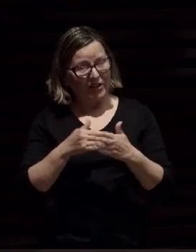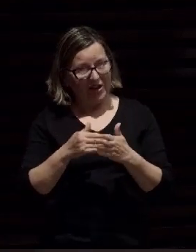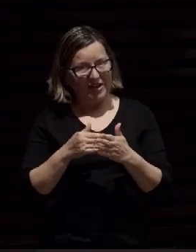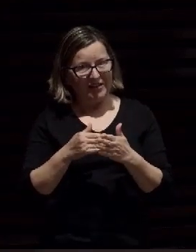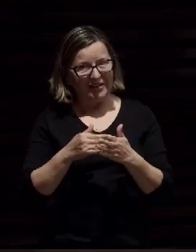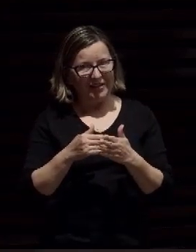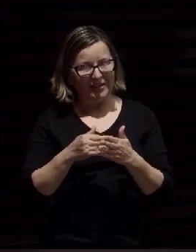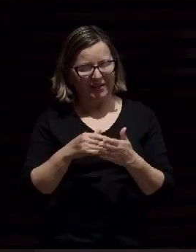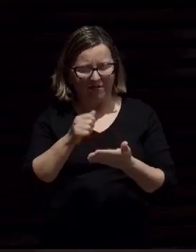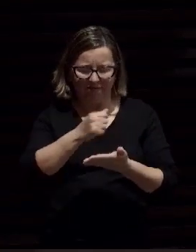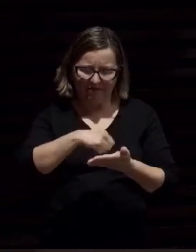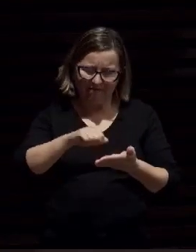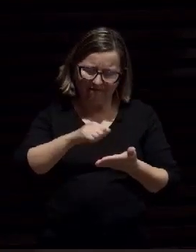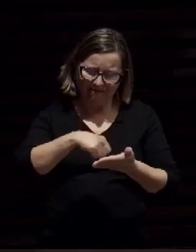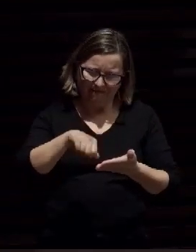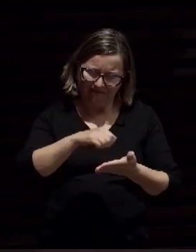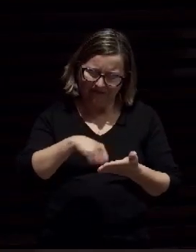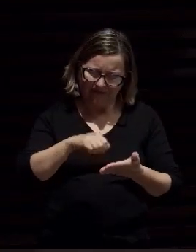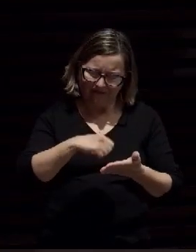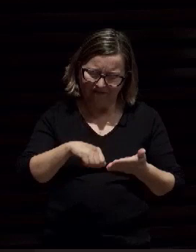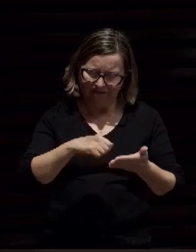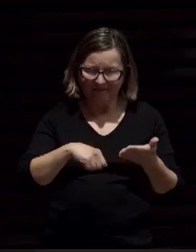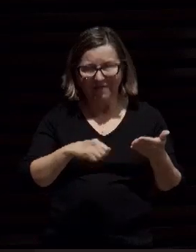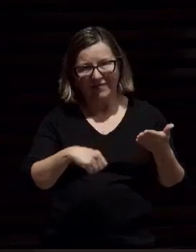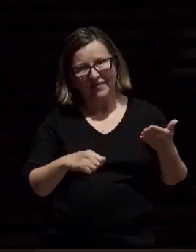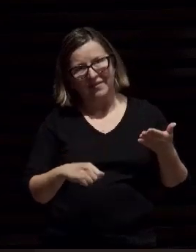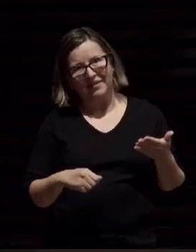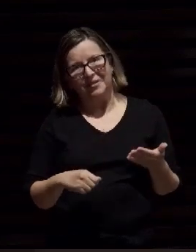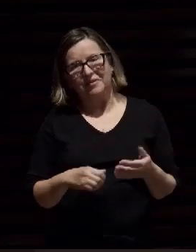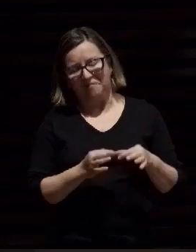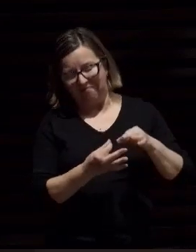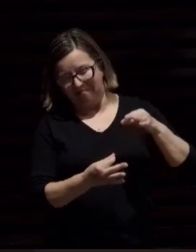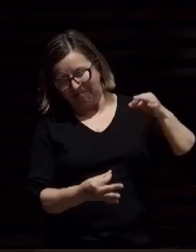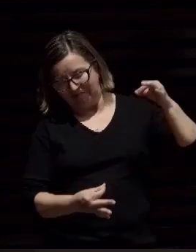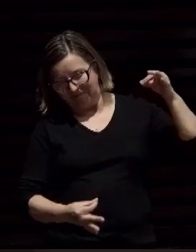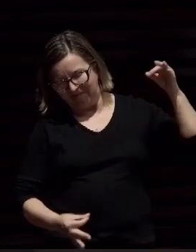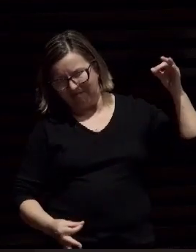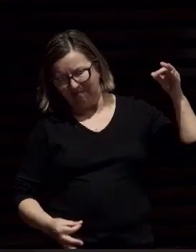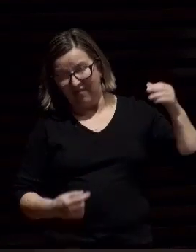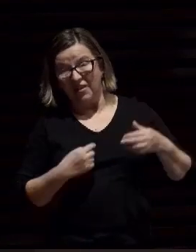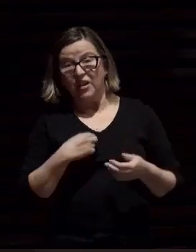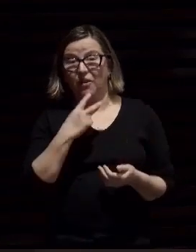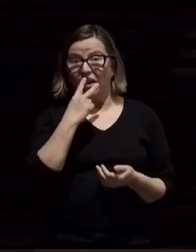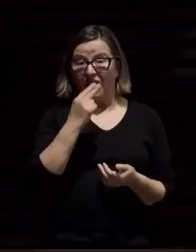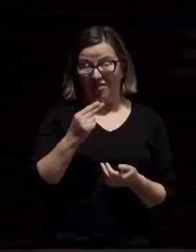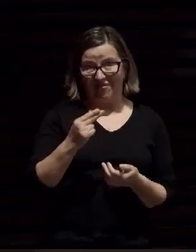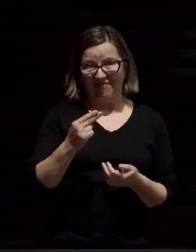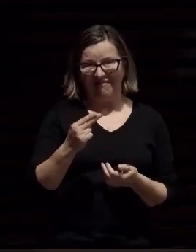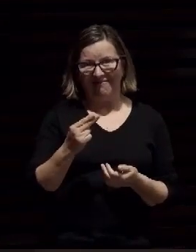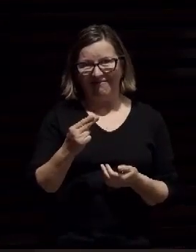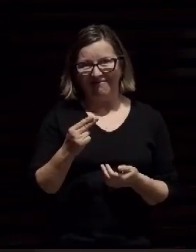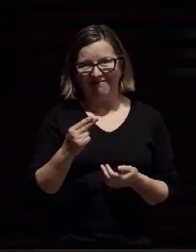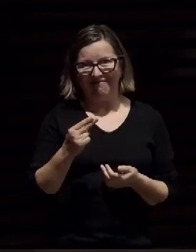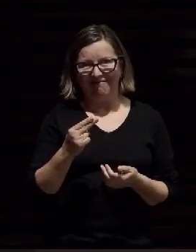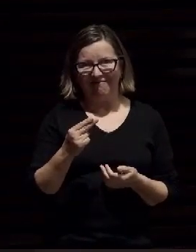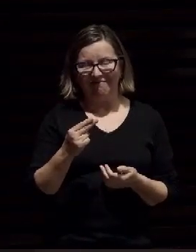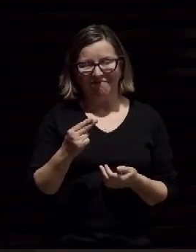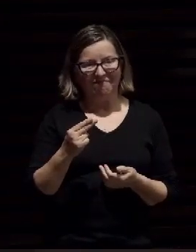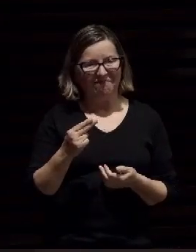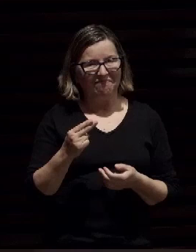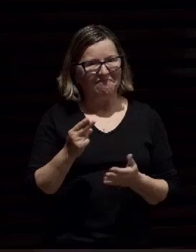fossem relatadas uma por uma, creio eu, que nem no mundo